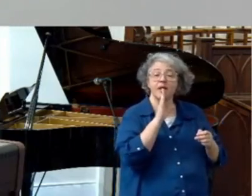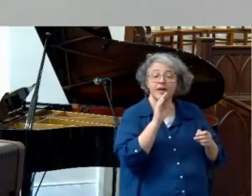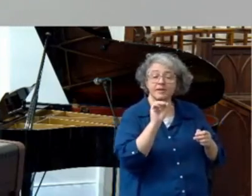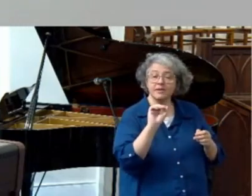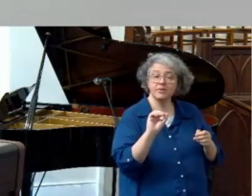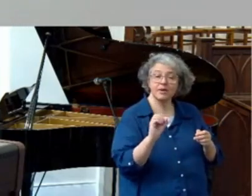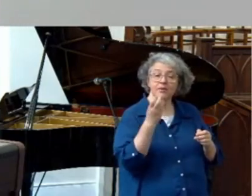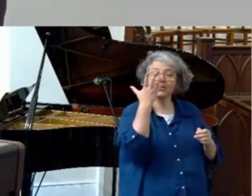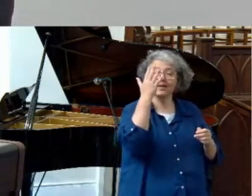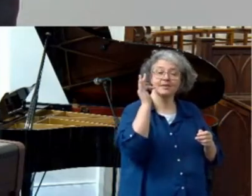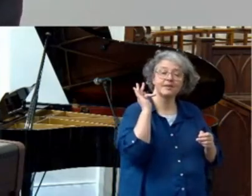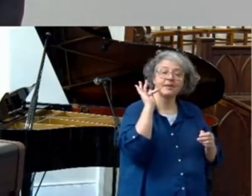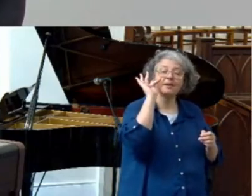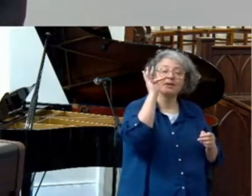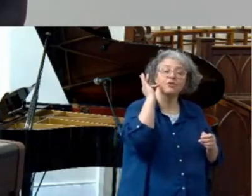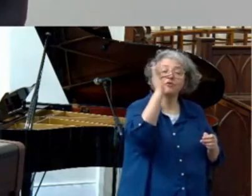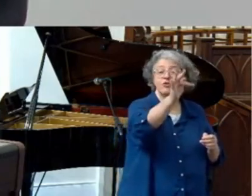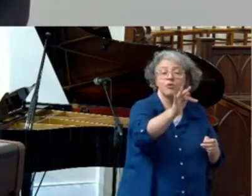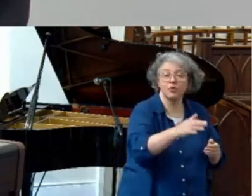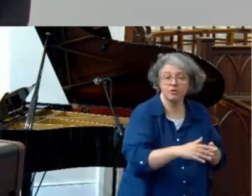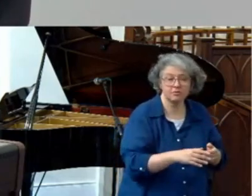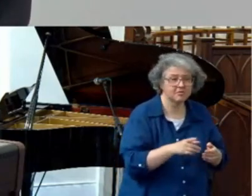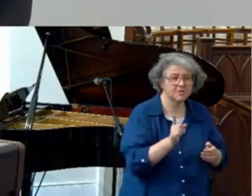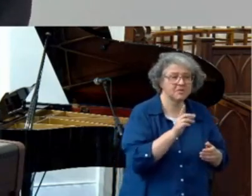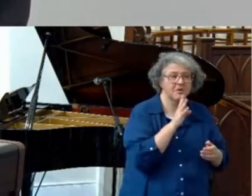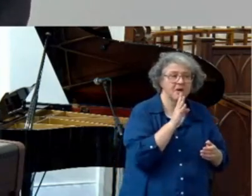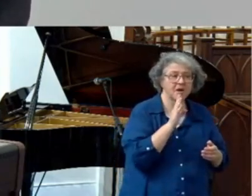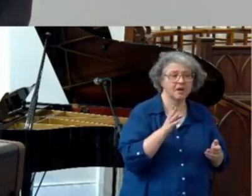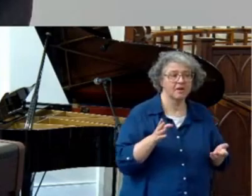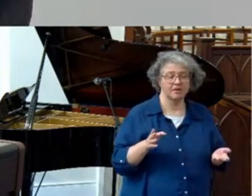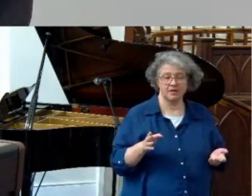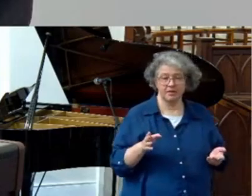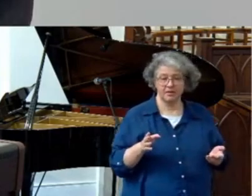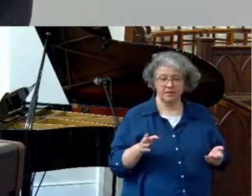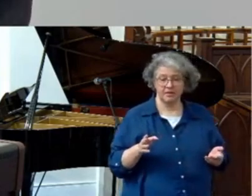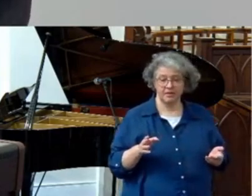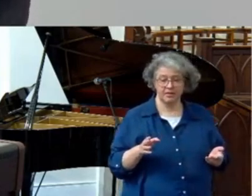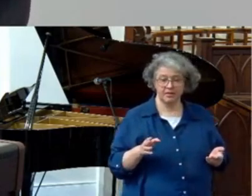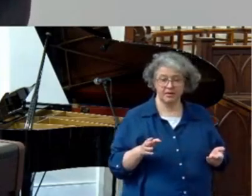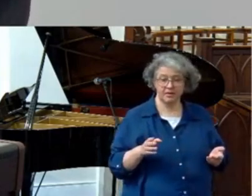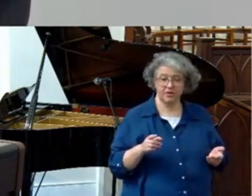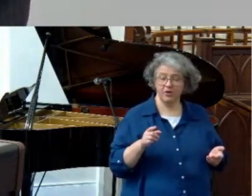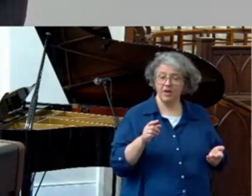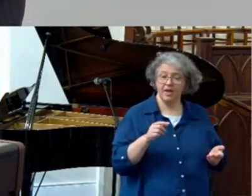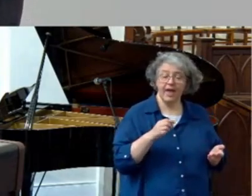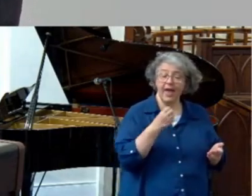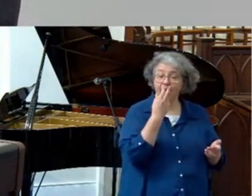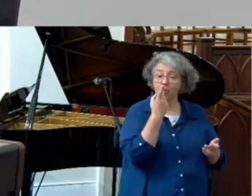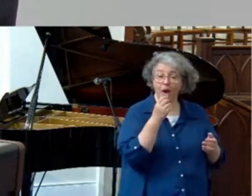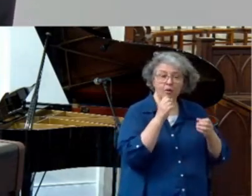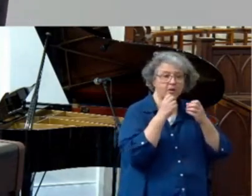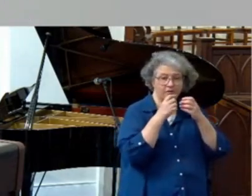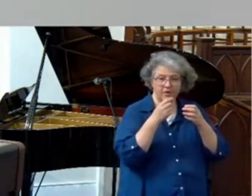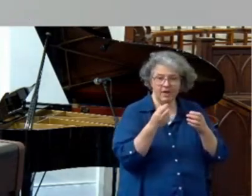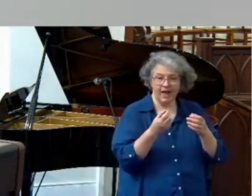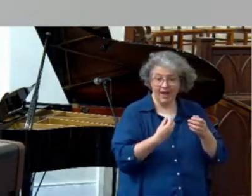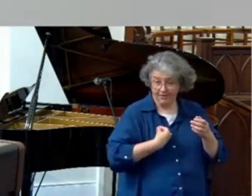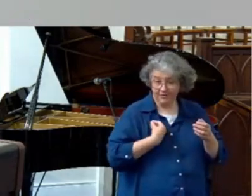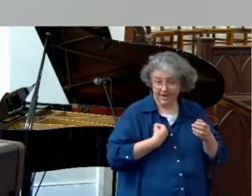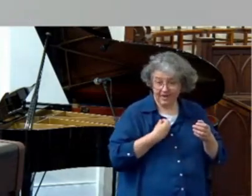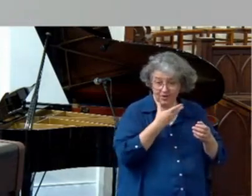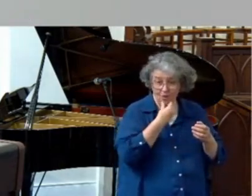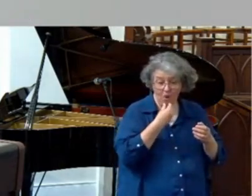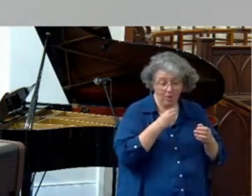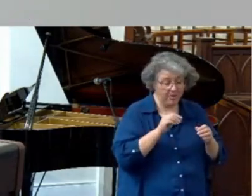de vocês. Quando vocês não passam, ainda mais, vocês não passam de neblina que aparece por um instante e logo